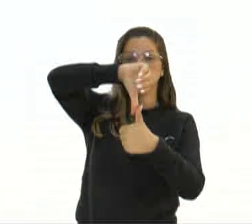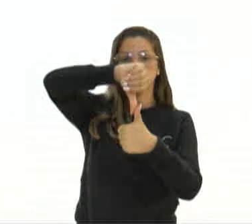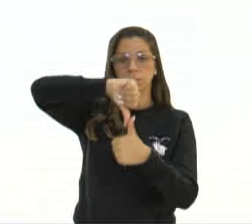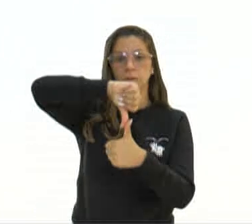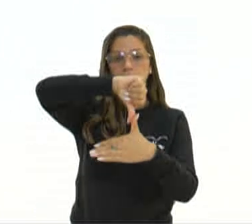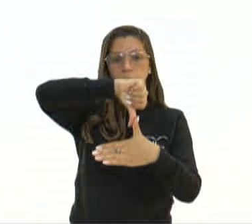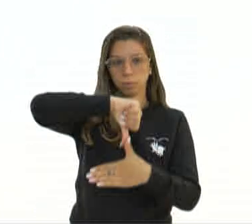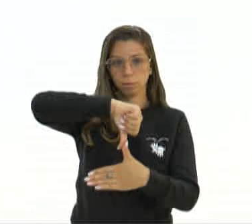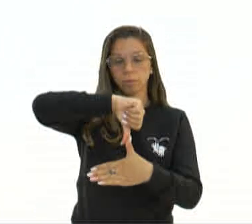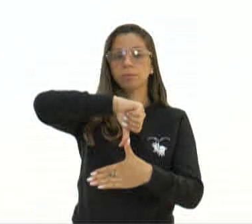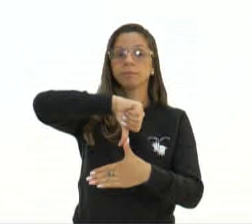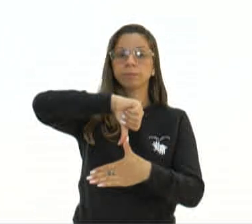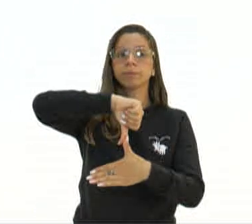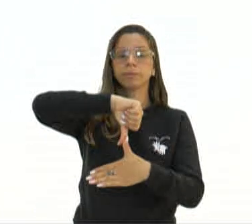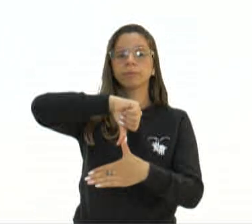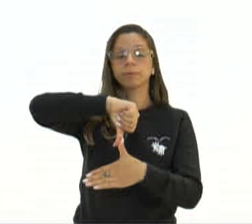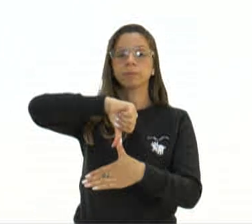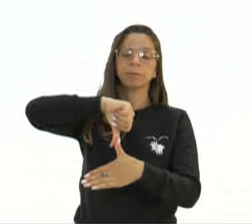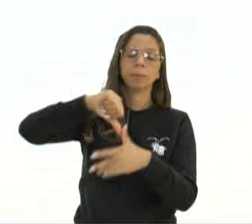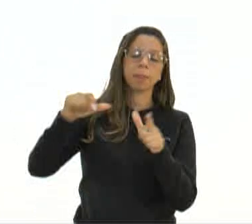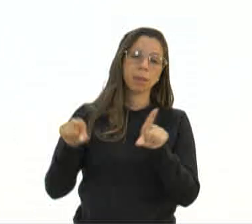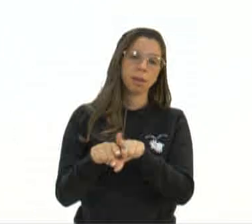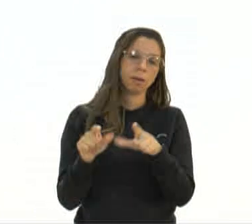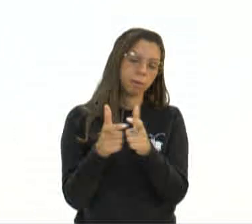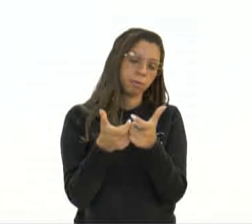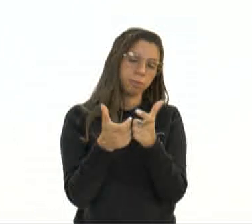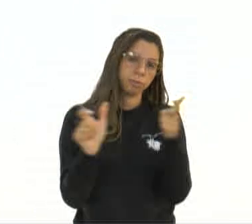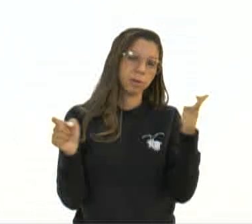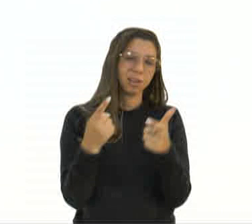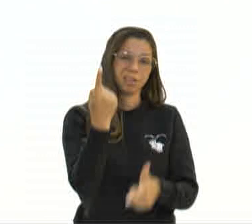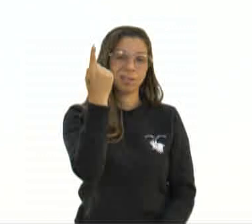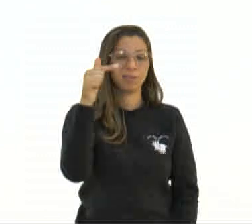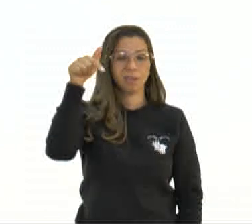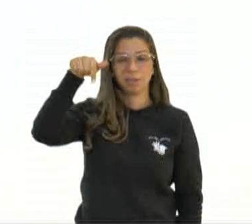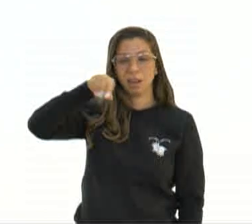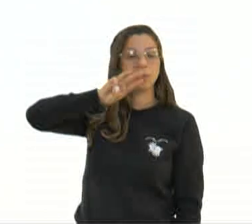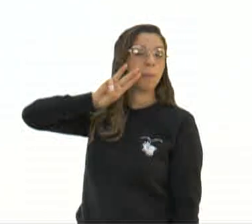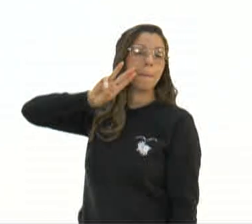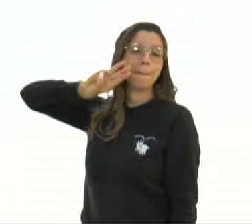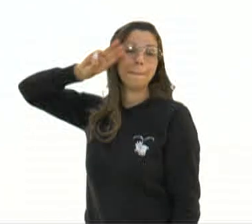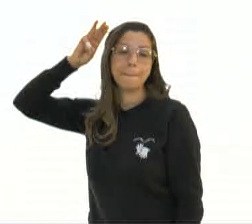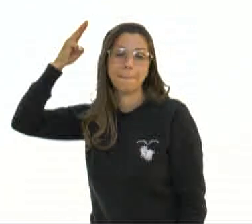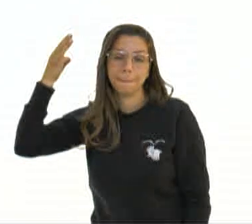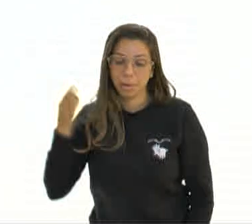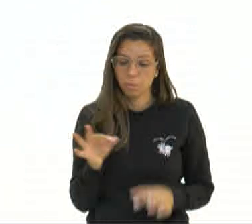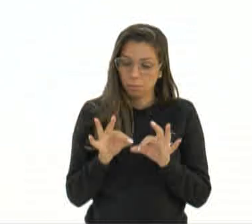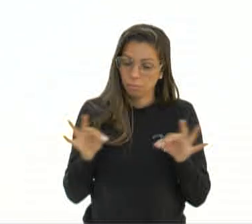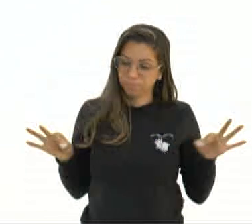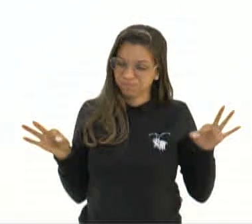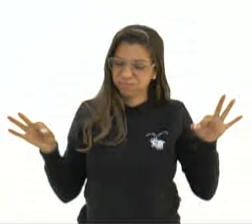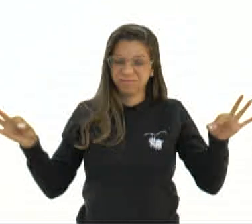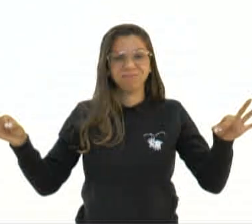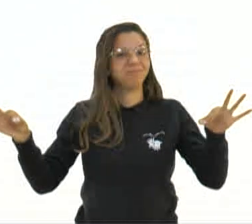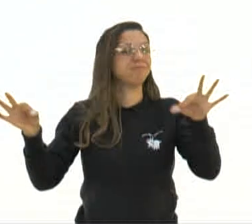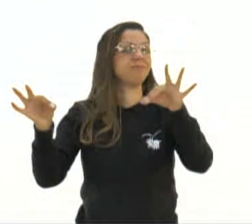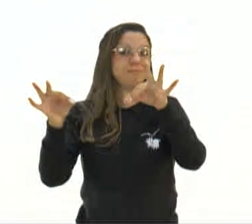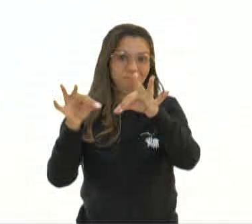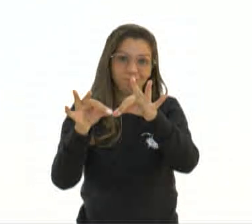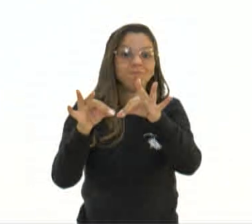e do Sul. Uma vasta extensão, 17 milhões e 819 mil quilômetros